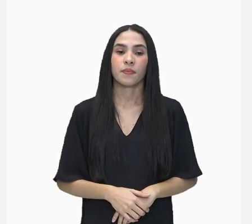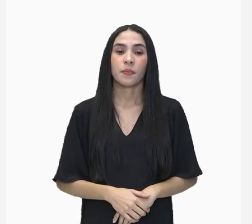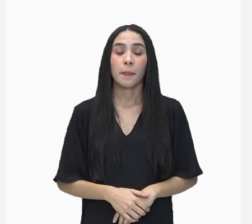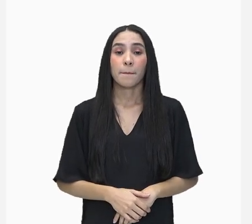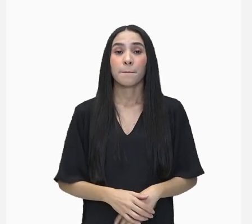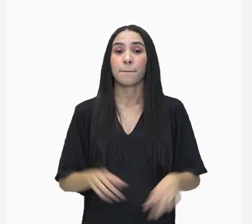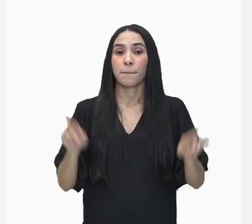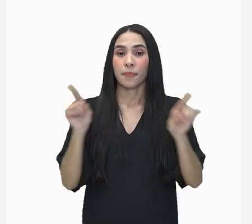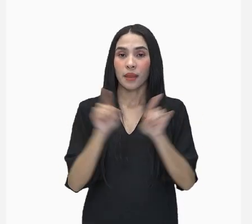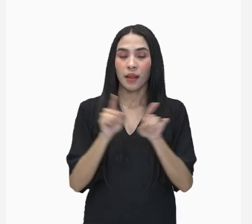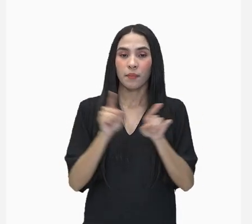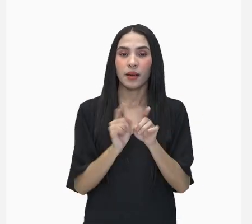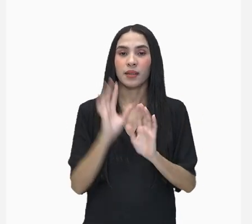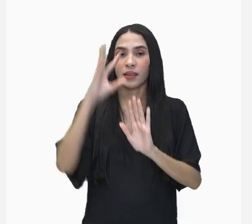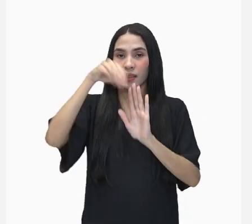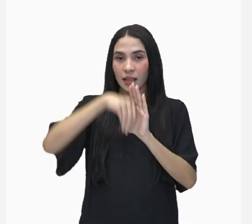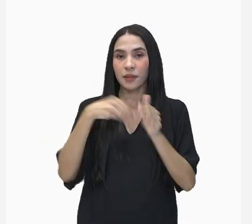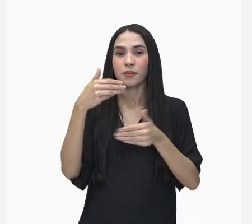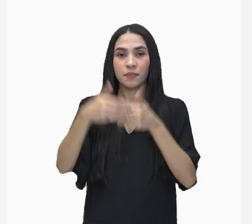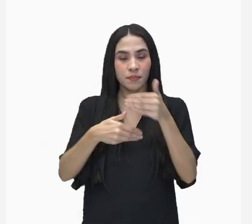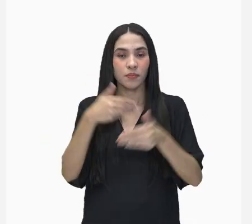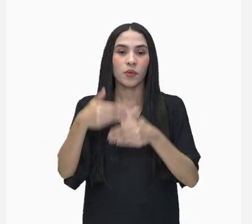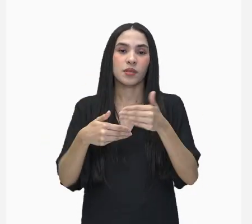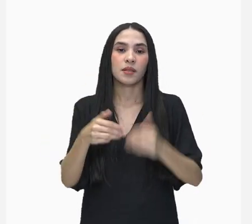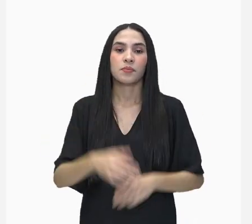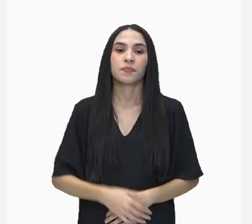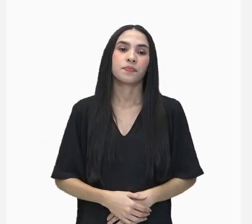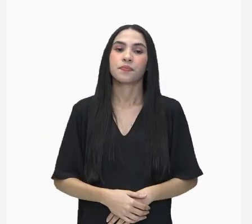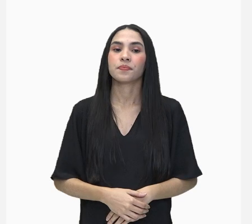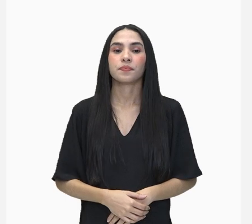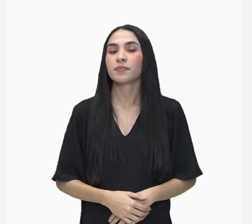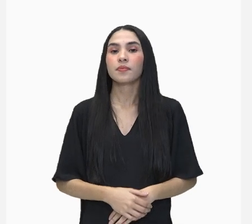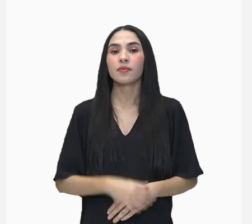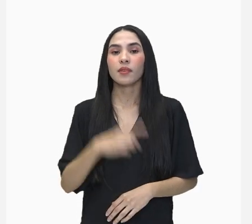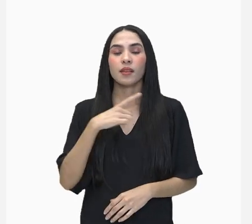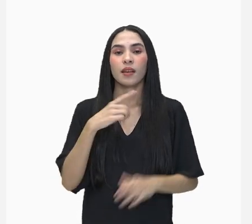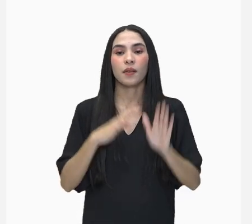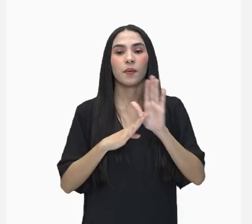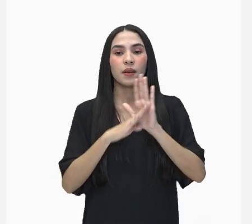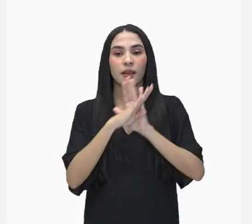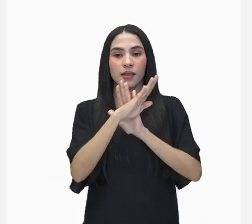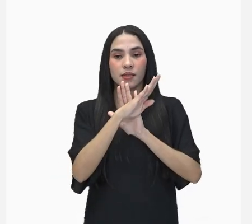E dentro desse processo de urbanização, nós temos o crescimento,